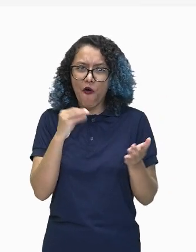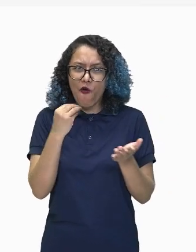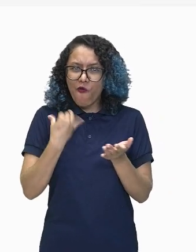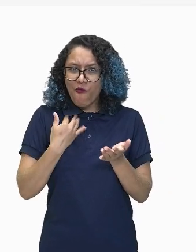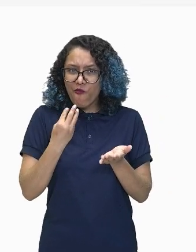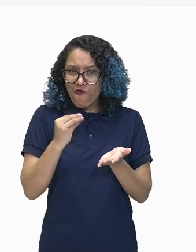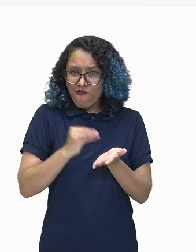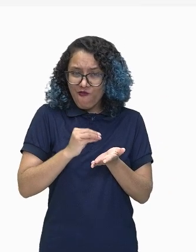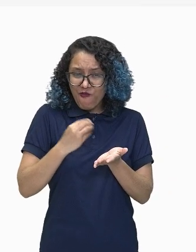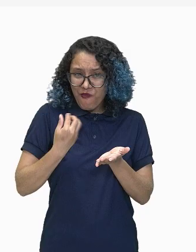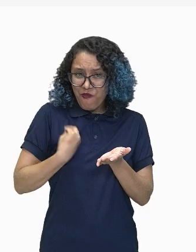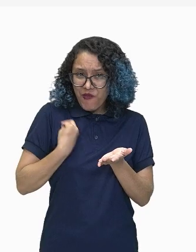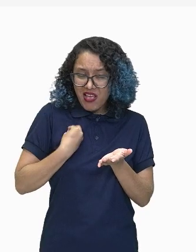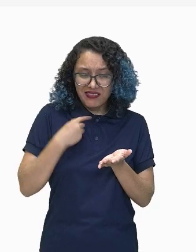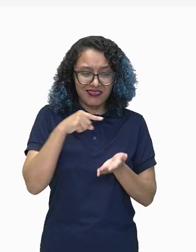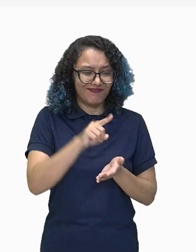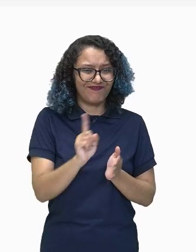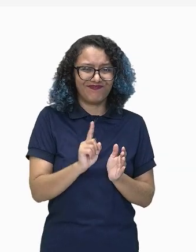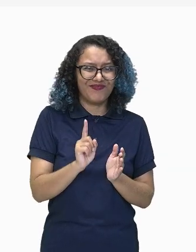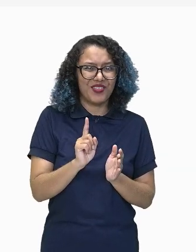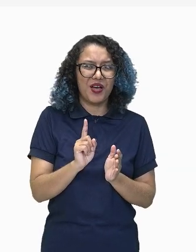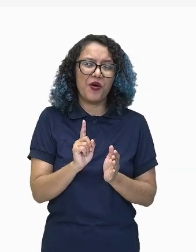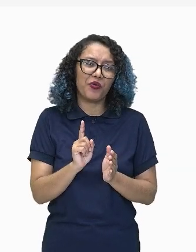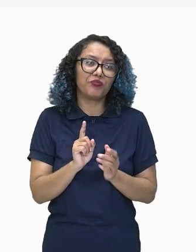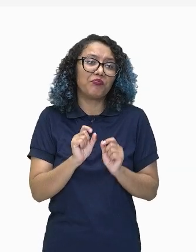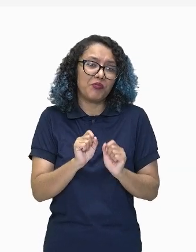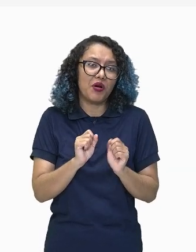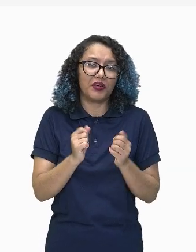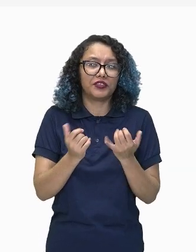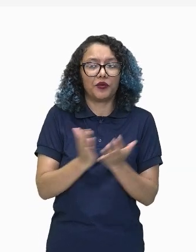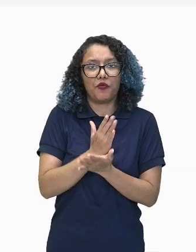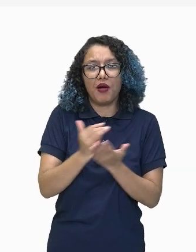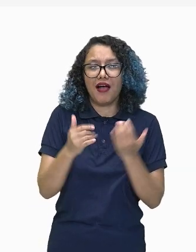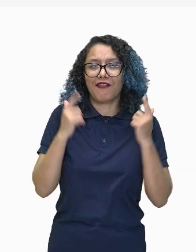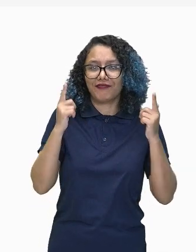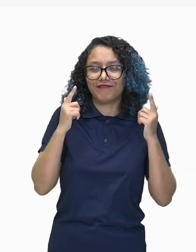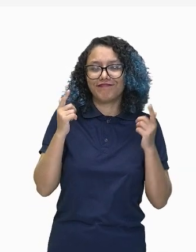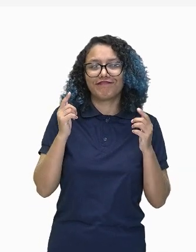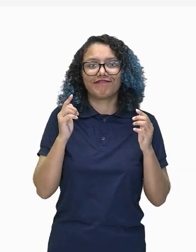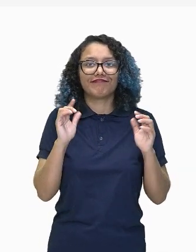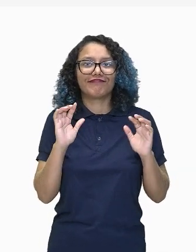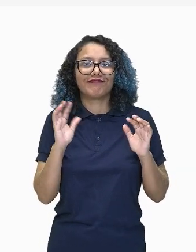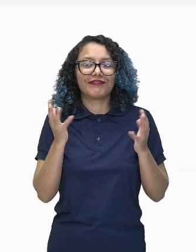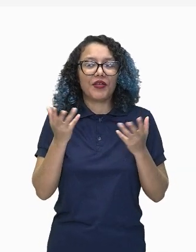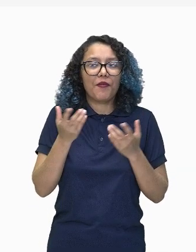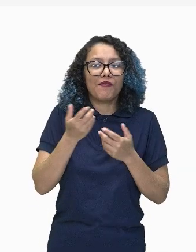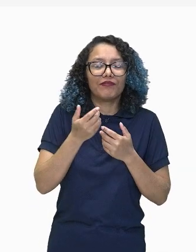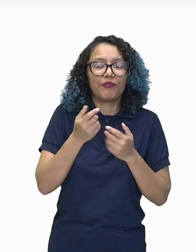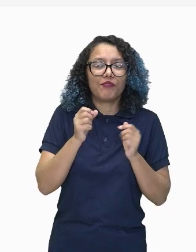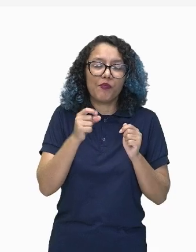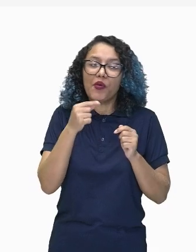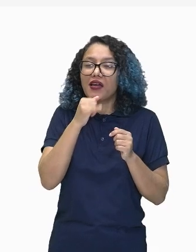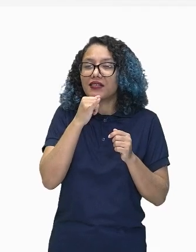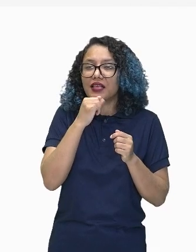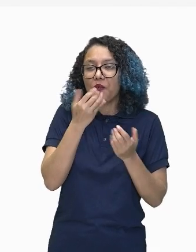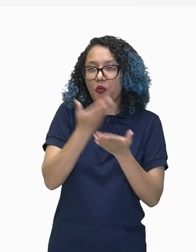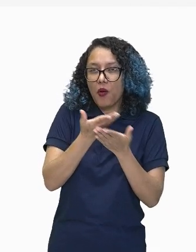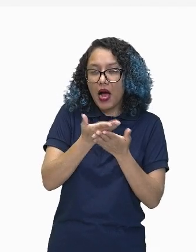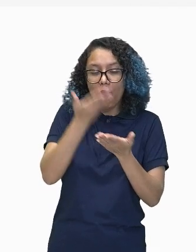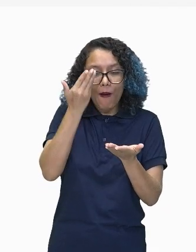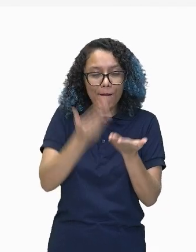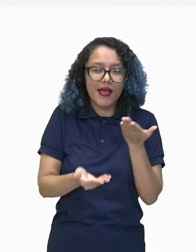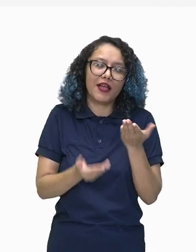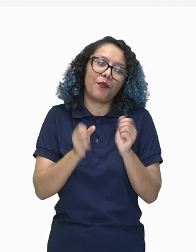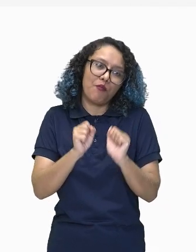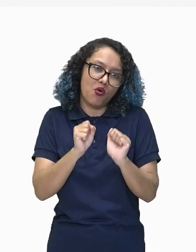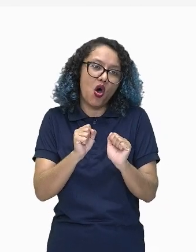estar perdendo algo importante ou divertido. Por exemplo, está perdendo essa aula, né? Você pode estar sentindo o FOMO, né? O medo de